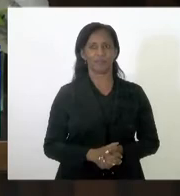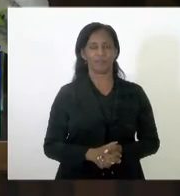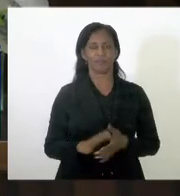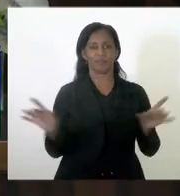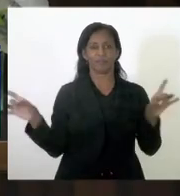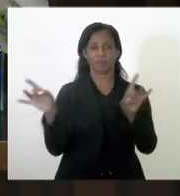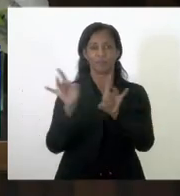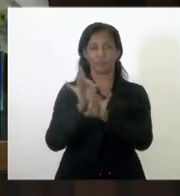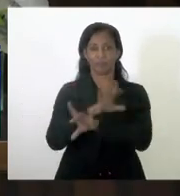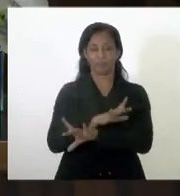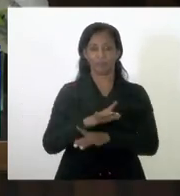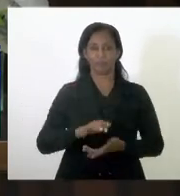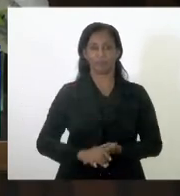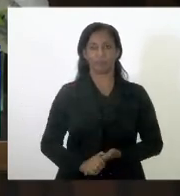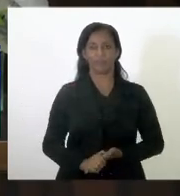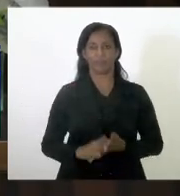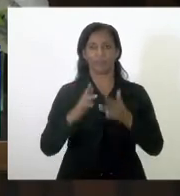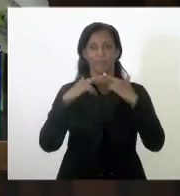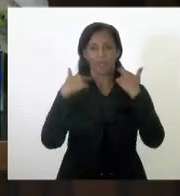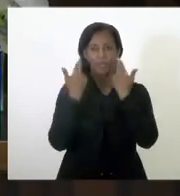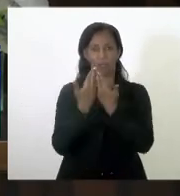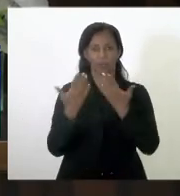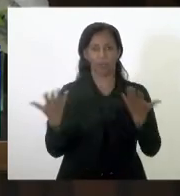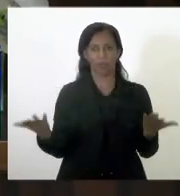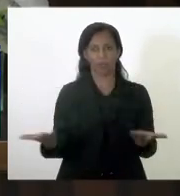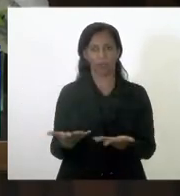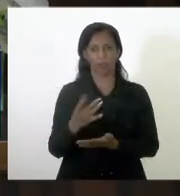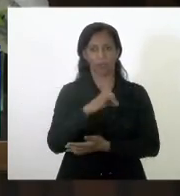encerrada a sessão ordinária do dia.